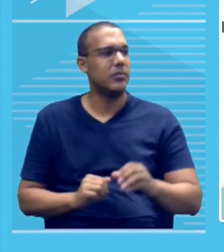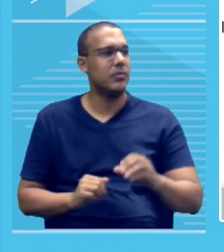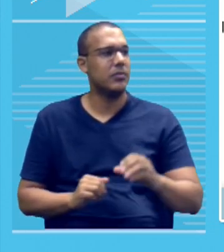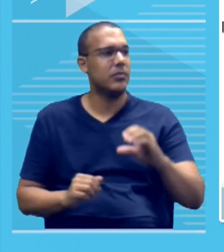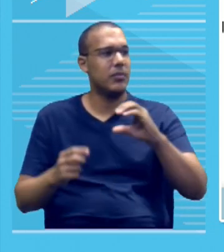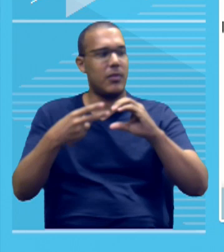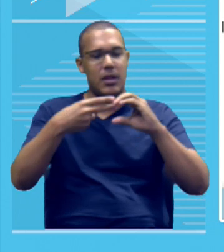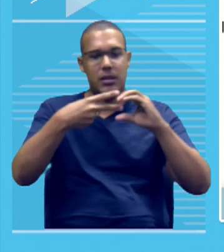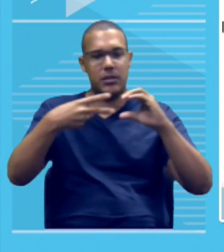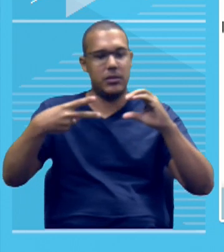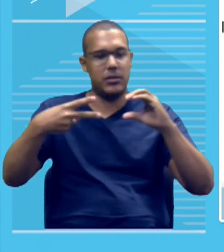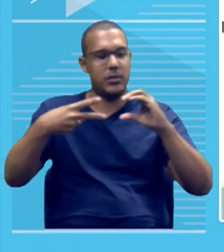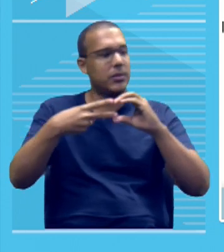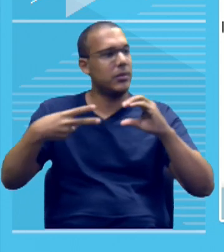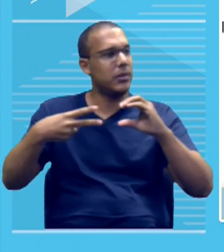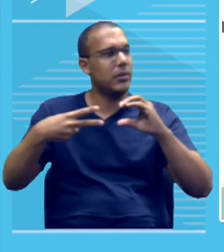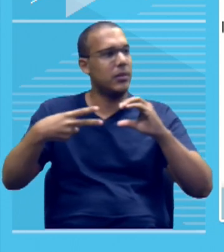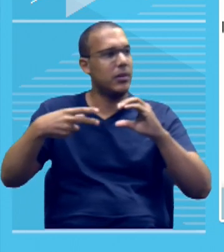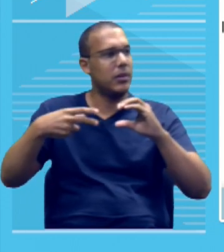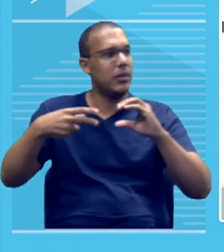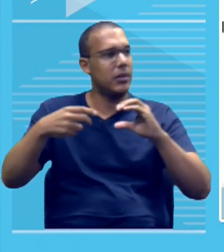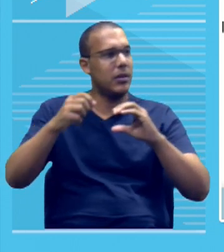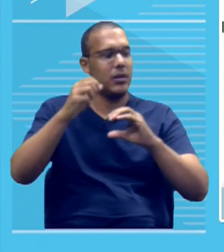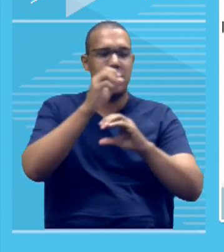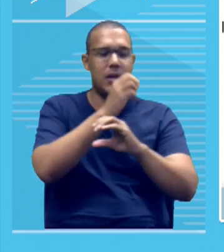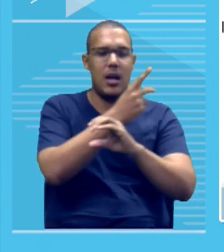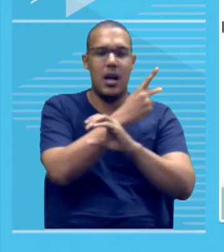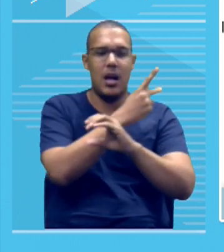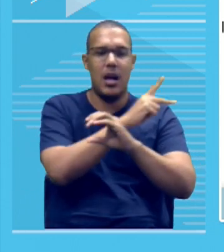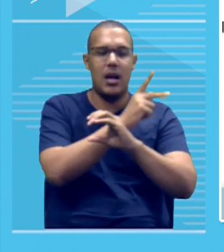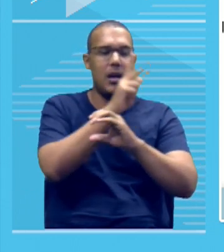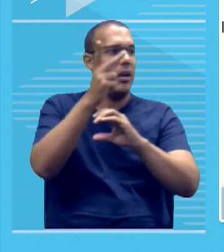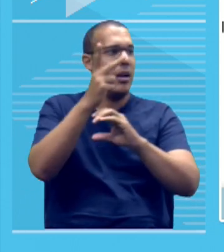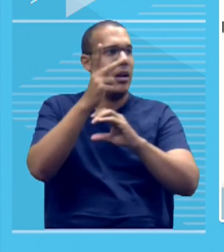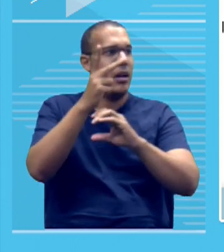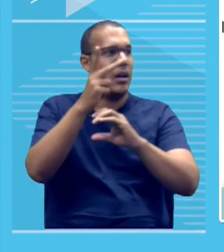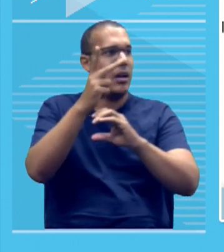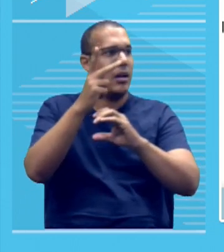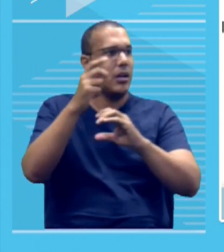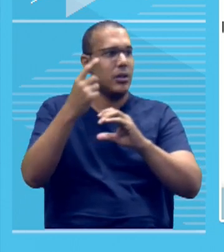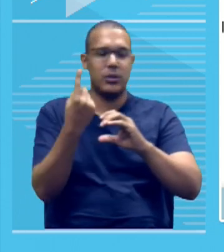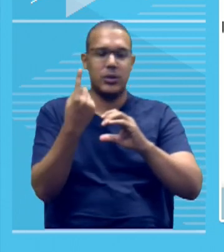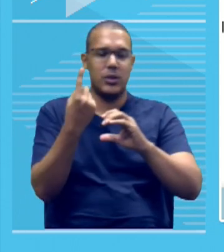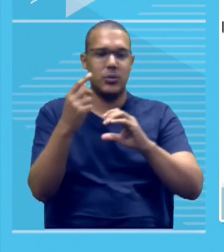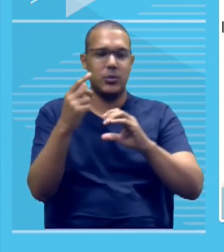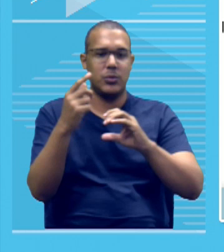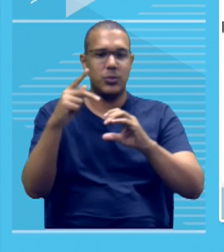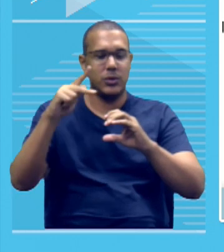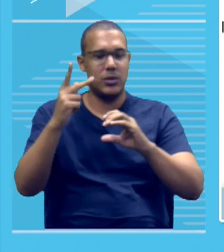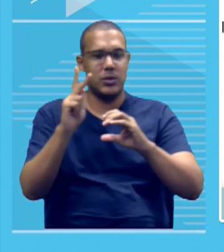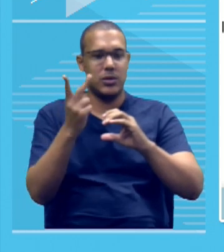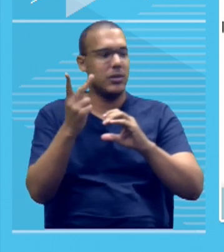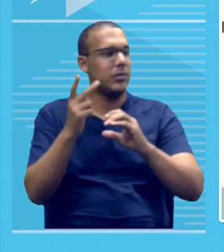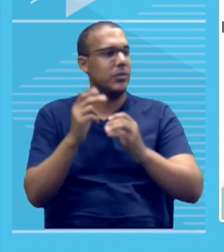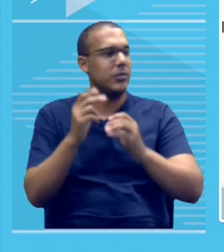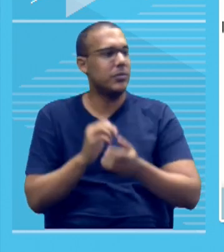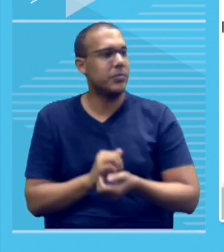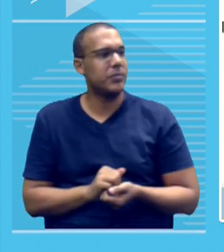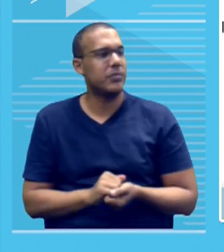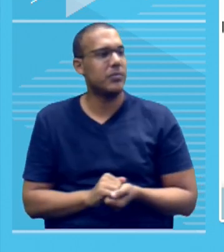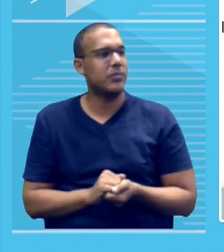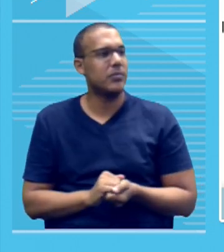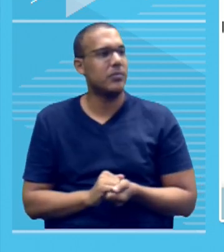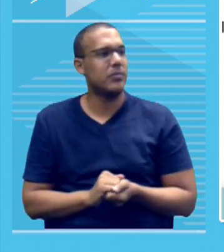dupla. Tá? De um lado eu tenho dois hidrogênios e o outro só tem um. O carbono só tem um hidrogênio. Então, ele vai